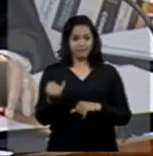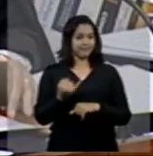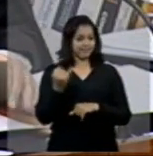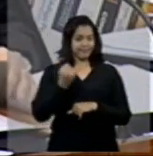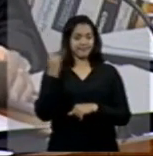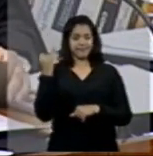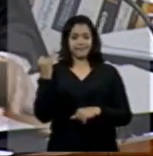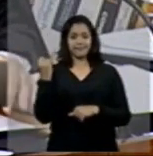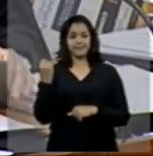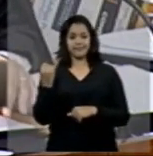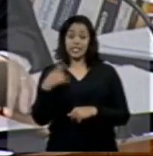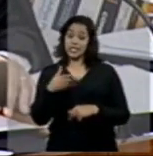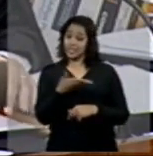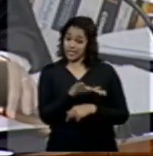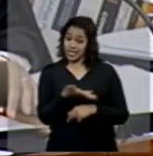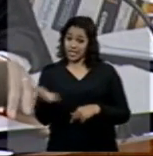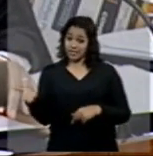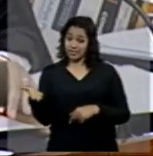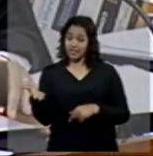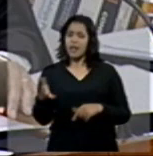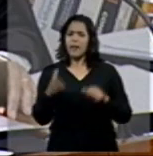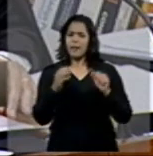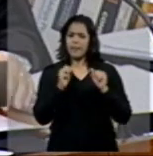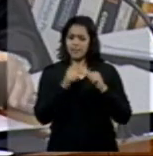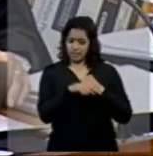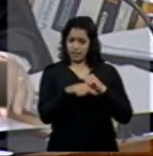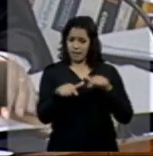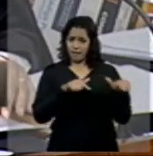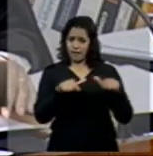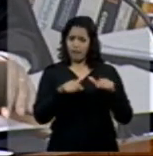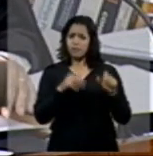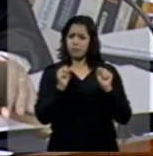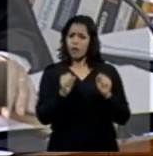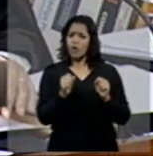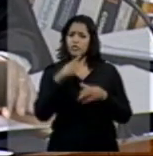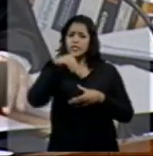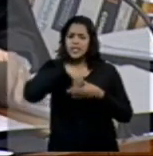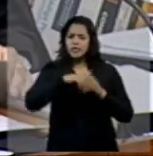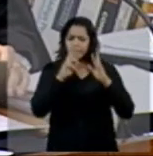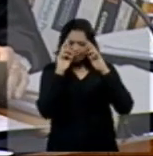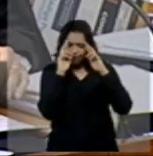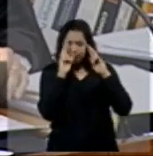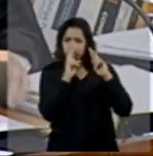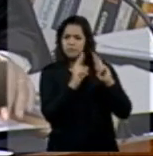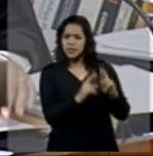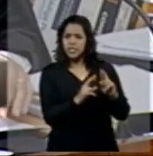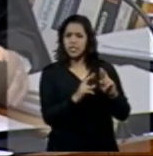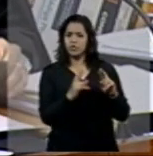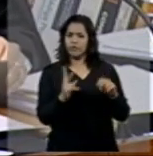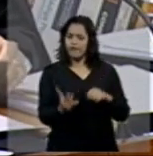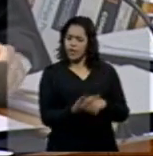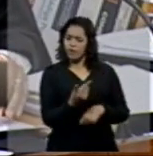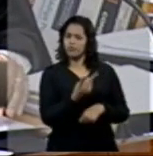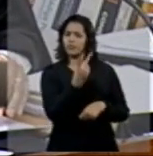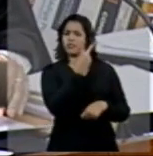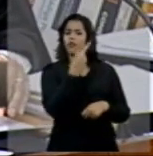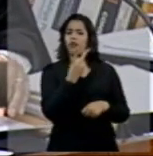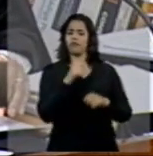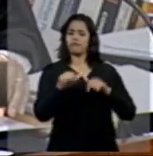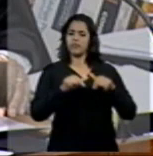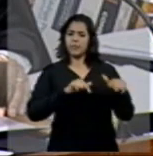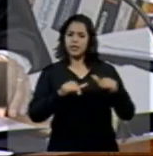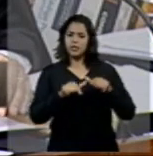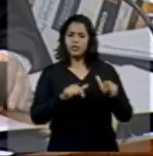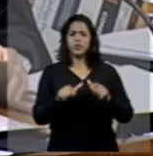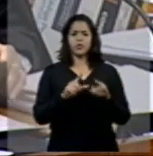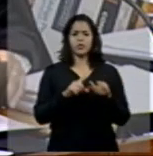importância e elas podem, dentro do respeito à valorização do trabalho, aos direitos